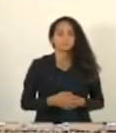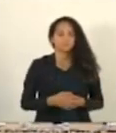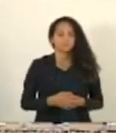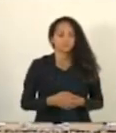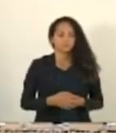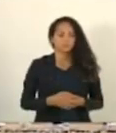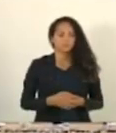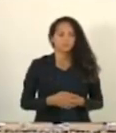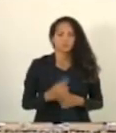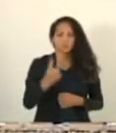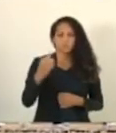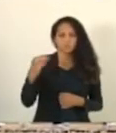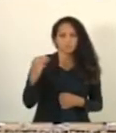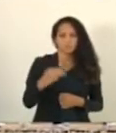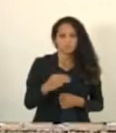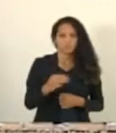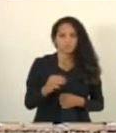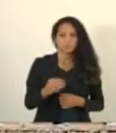Só um minuto.